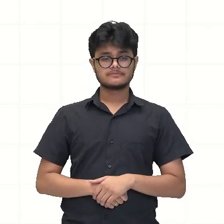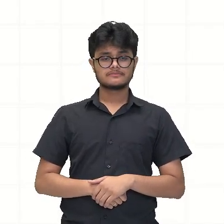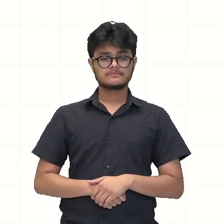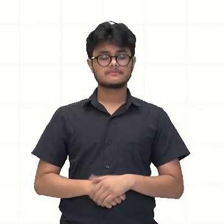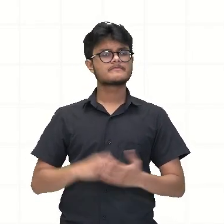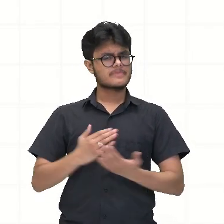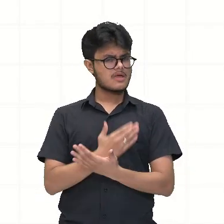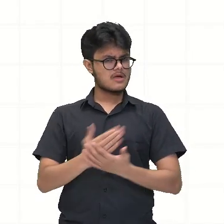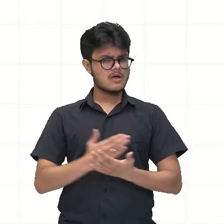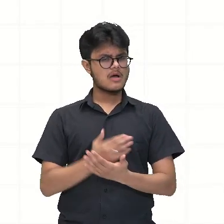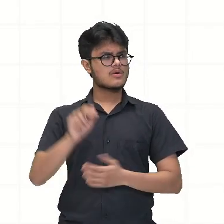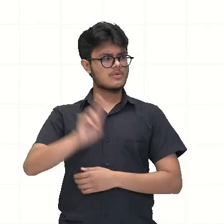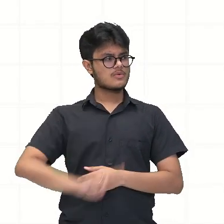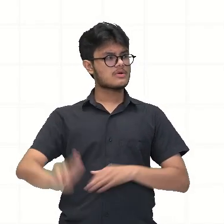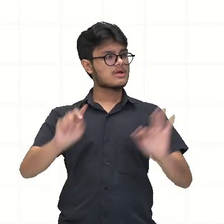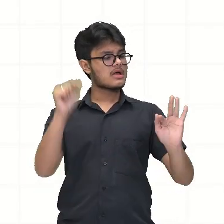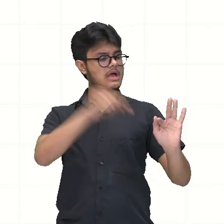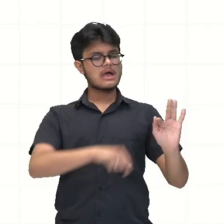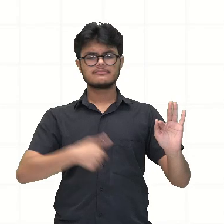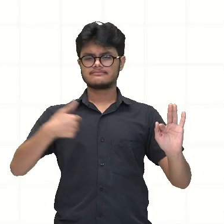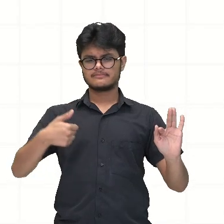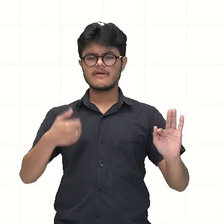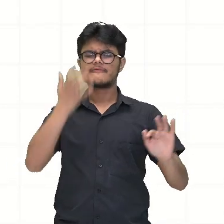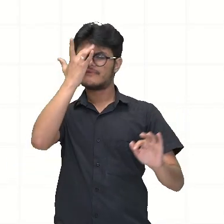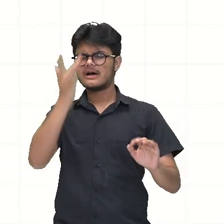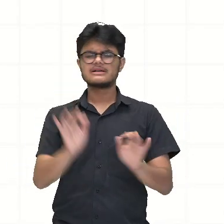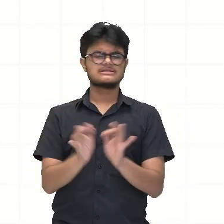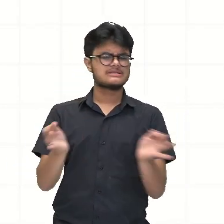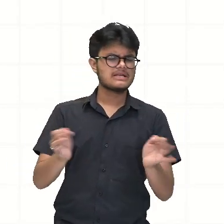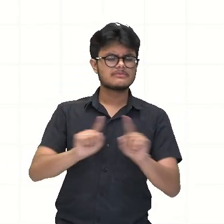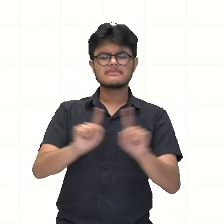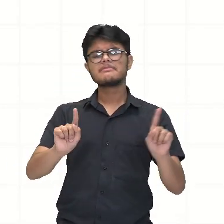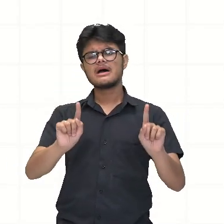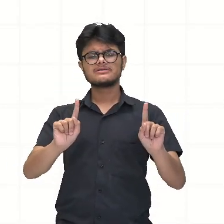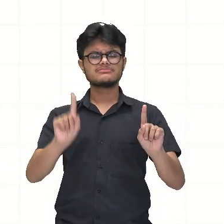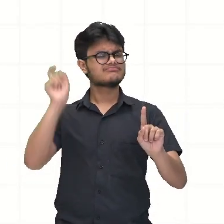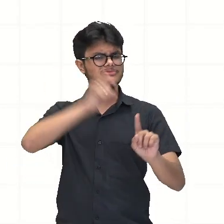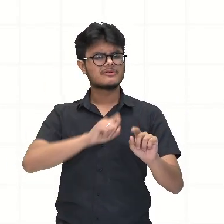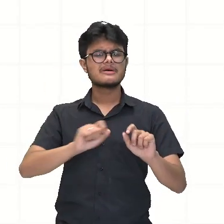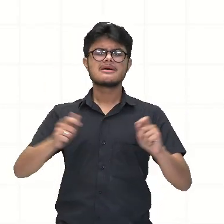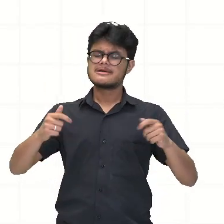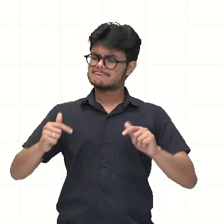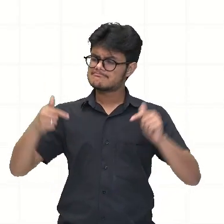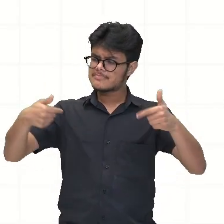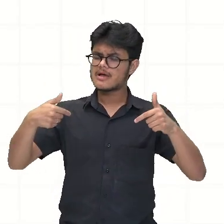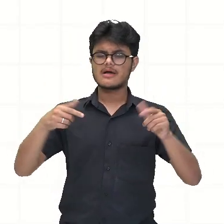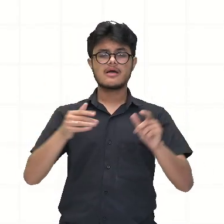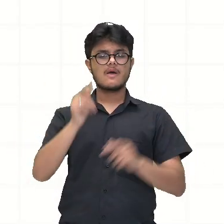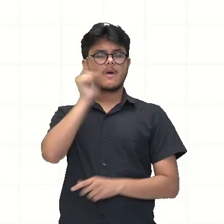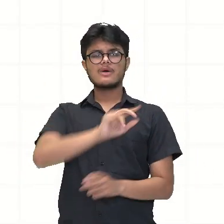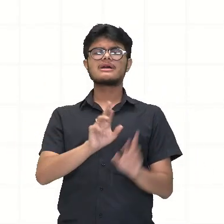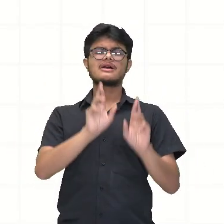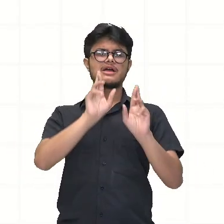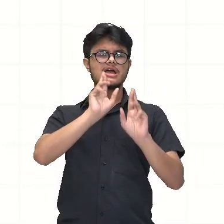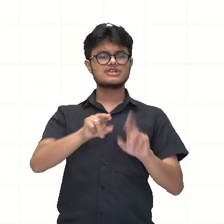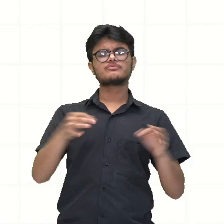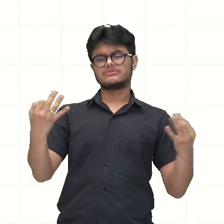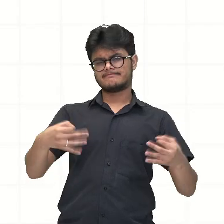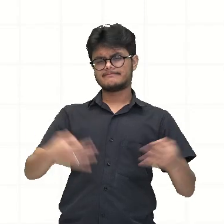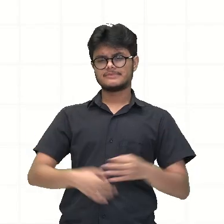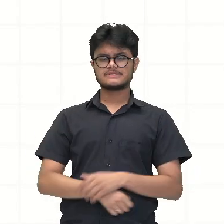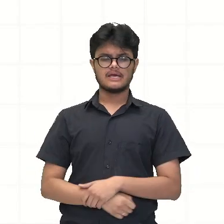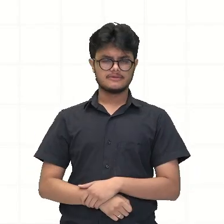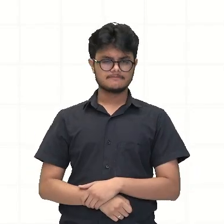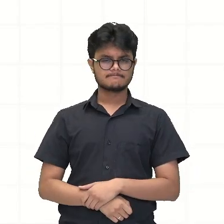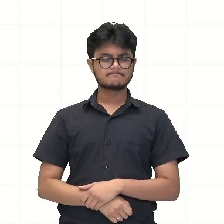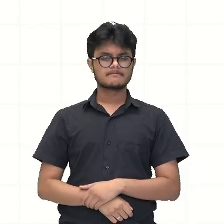algumas aplicações, né? Algumas mais fáceis, algumas mais trabalhosas, mas não são tão difíceis assim,